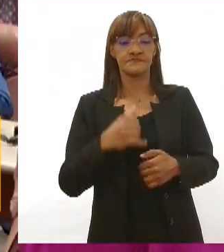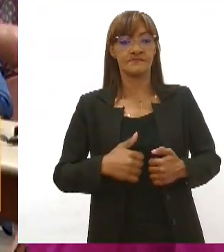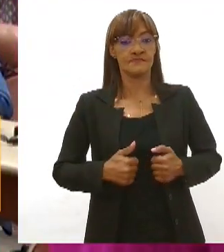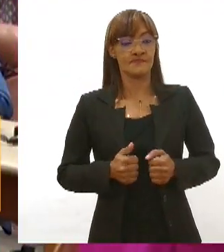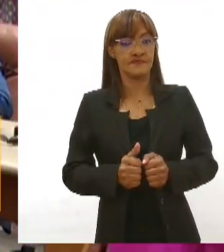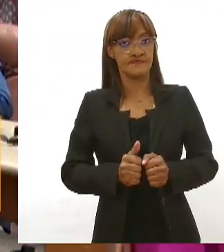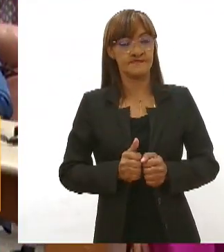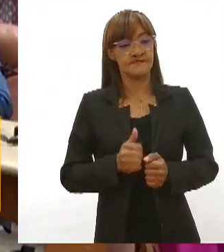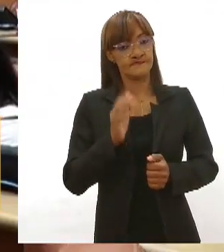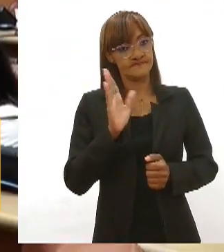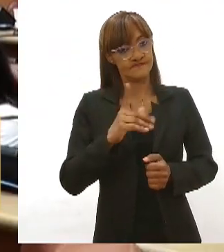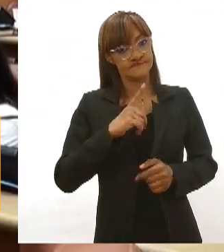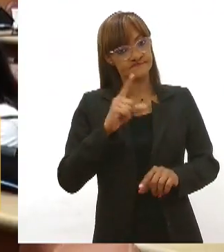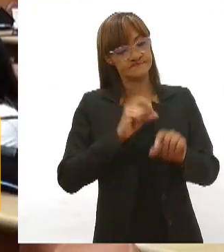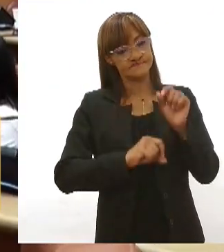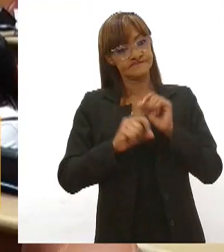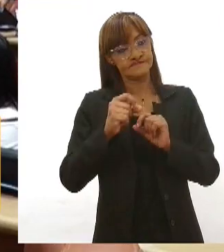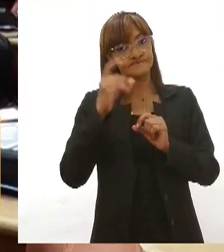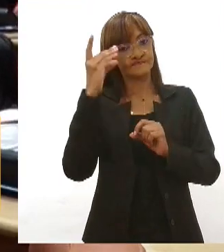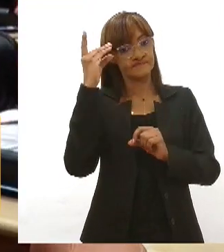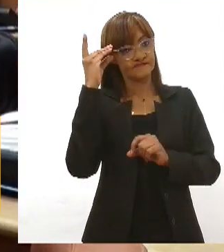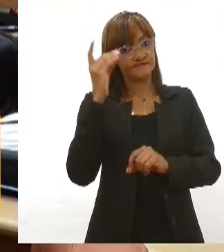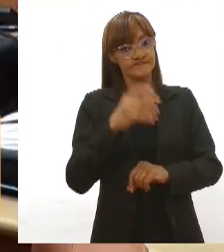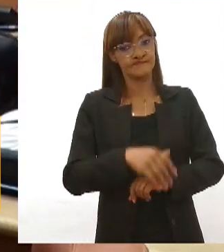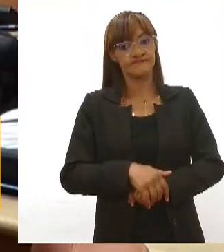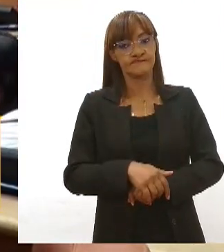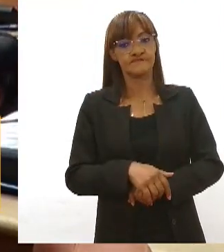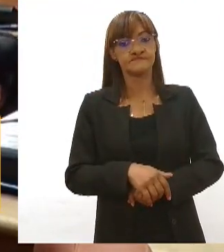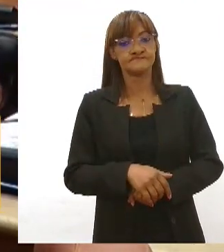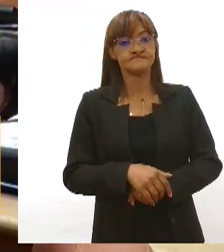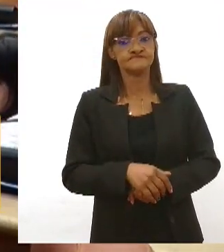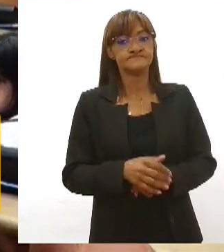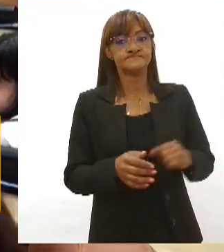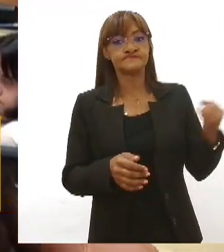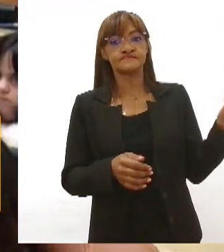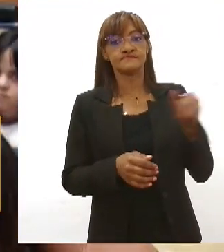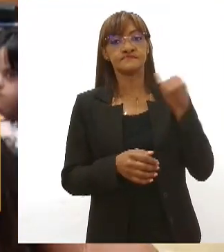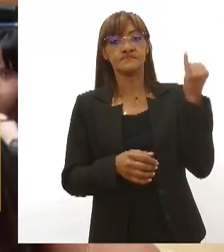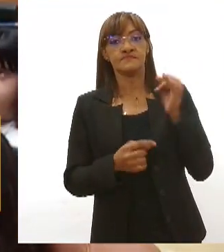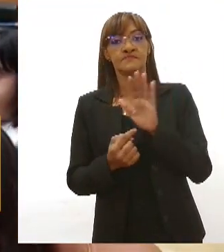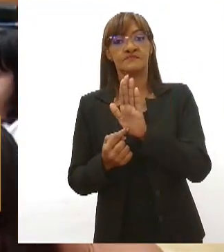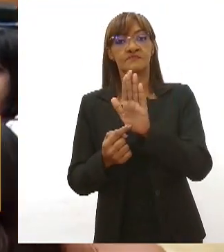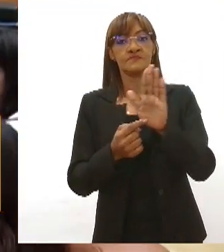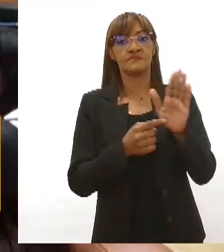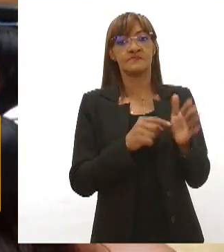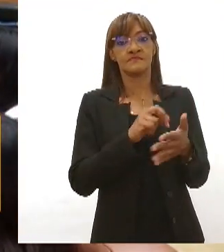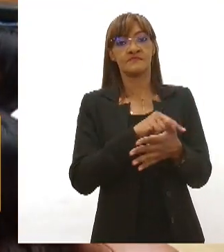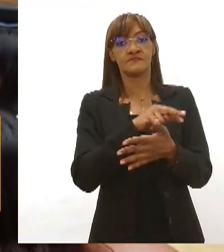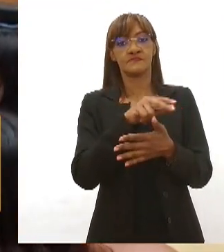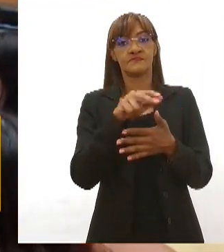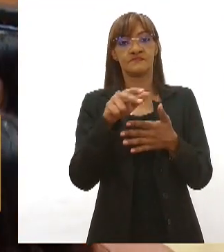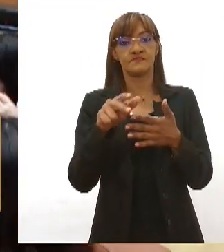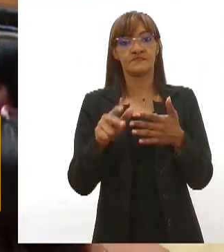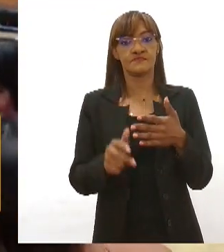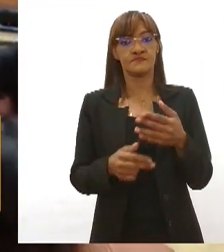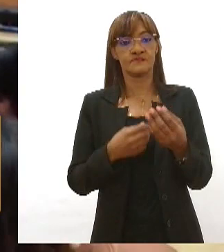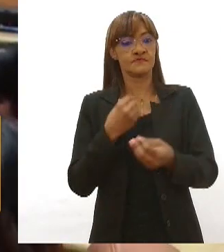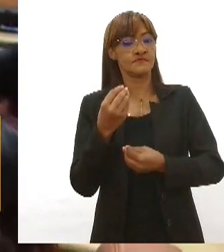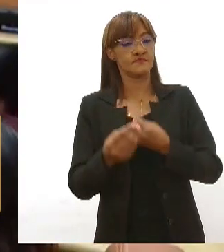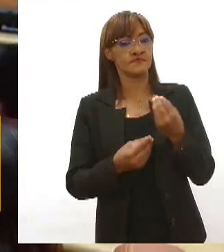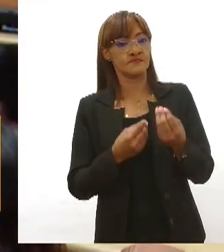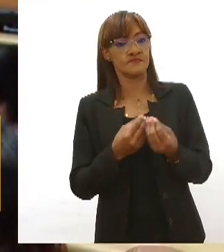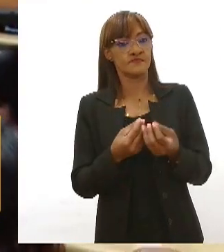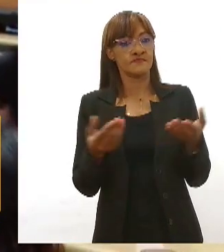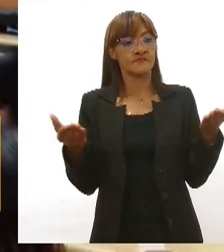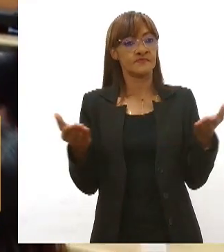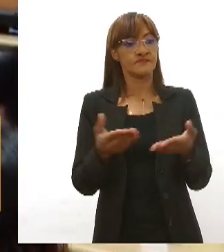Internacional da Síndrome de Down. A importância da gente estar mostrando, né, essa diversidade, essa representatividade que tem. E aquela coisa,